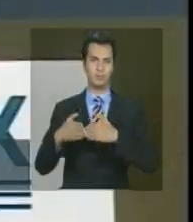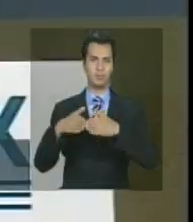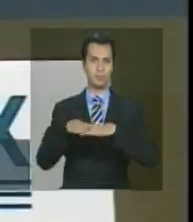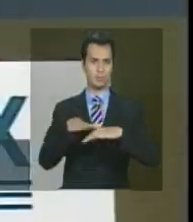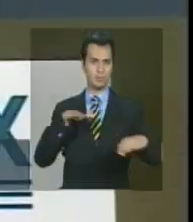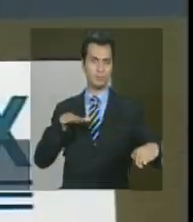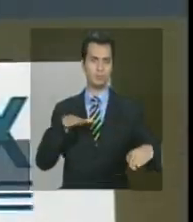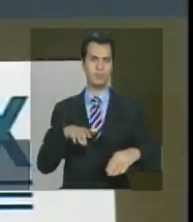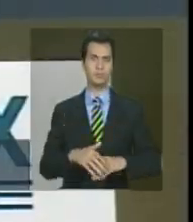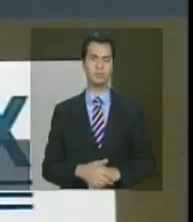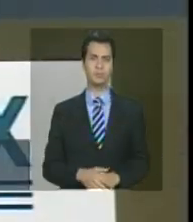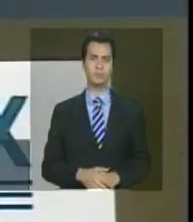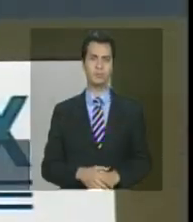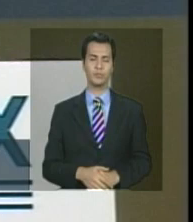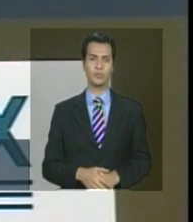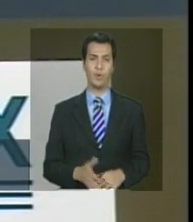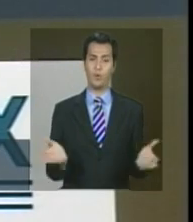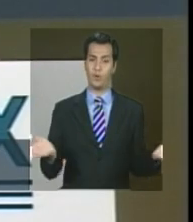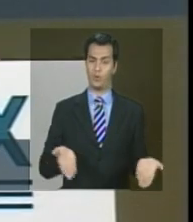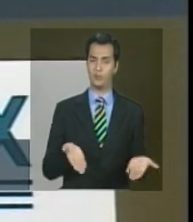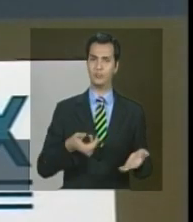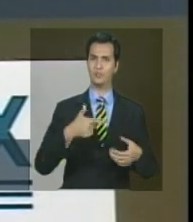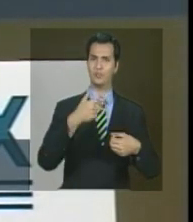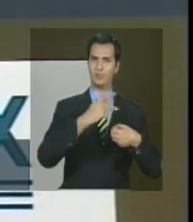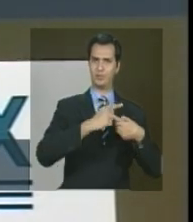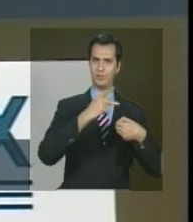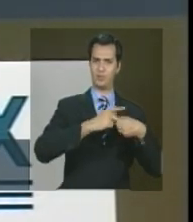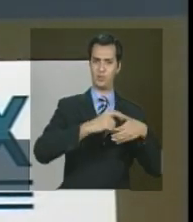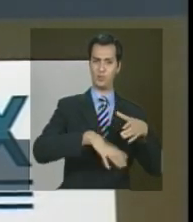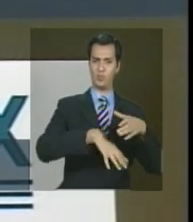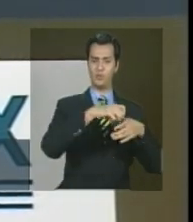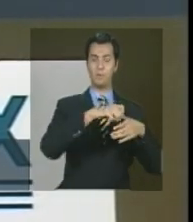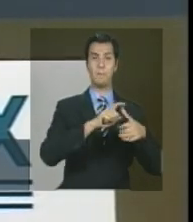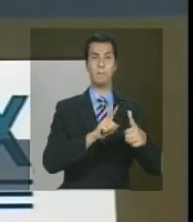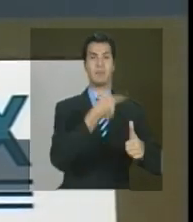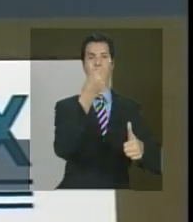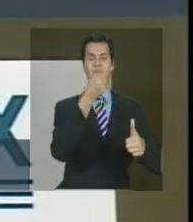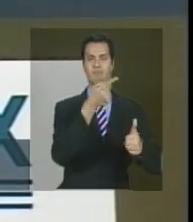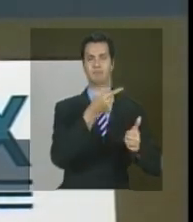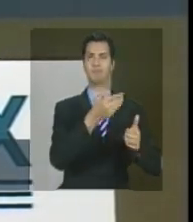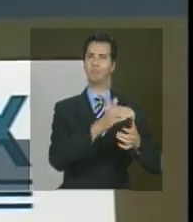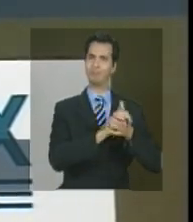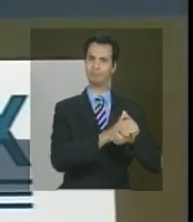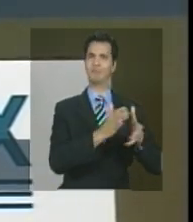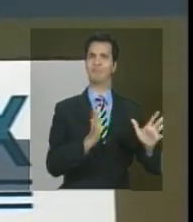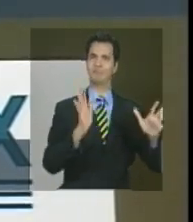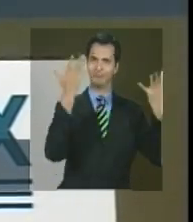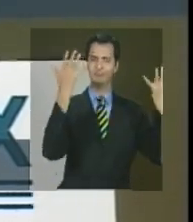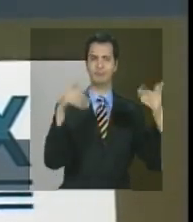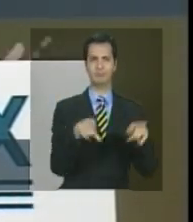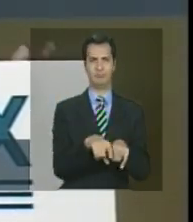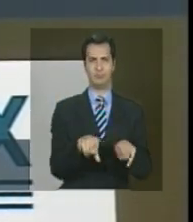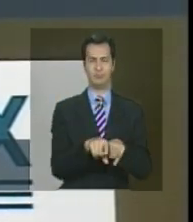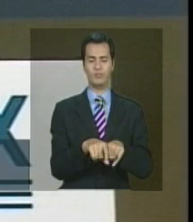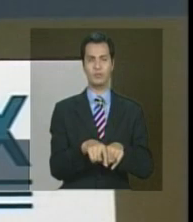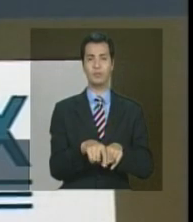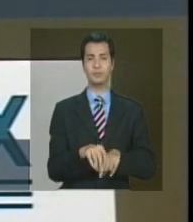óleo. Espero que as parcerias feitas entre